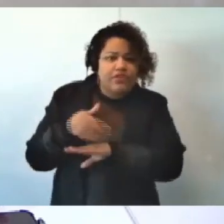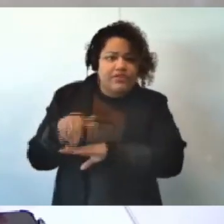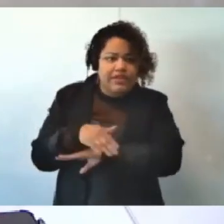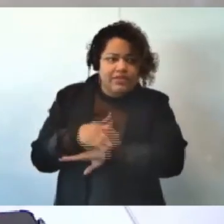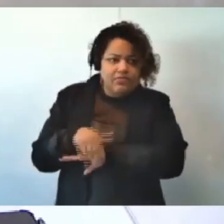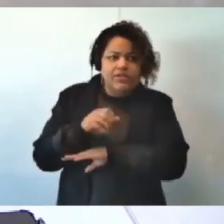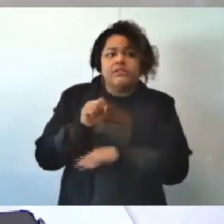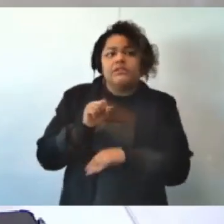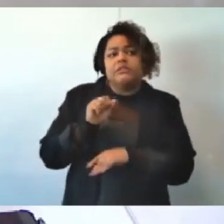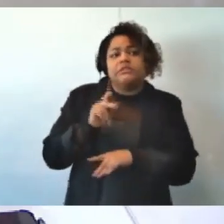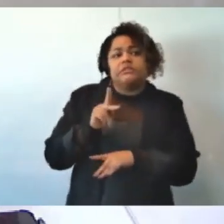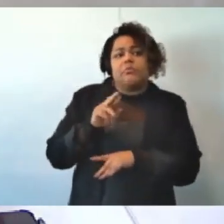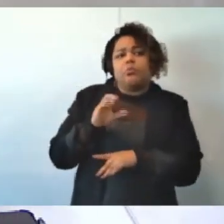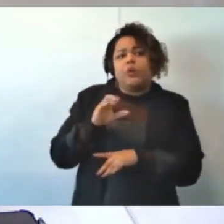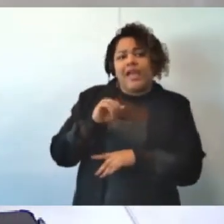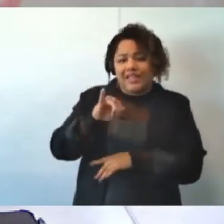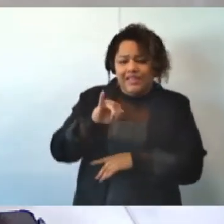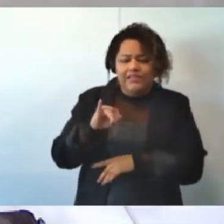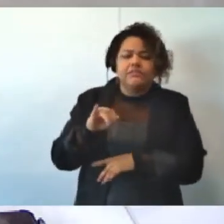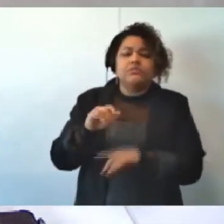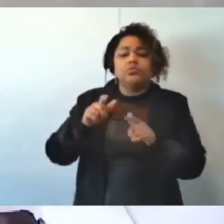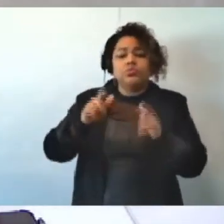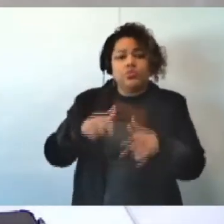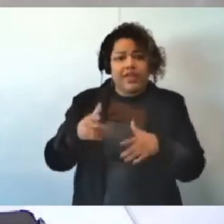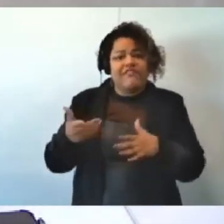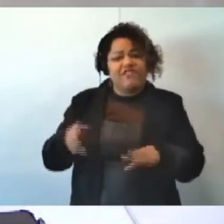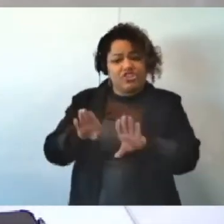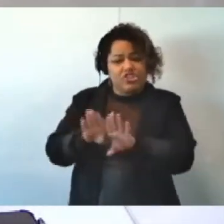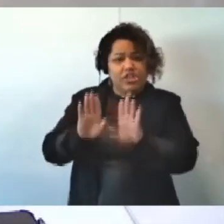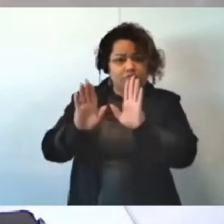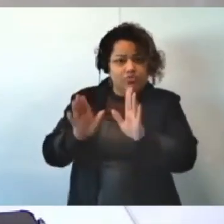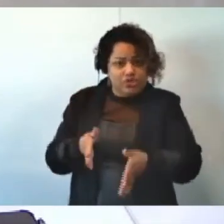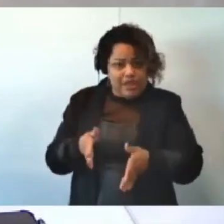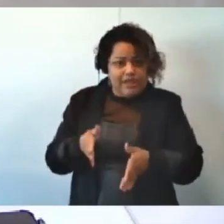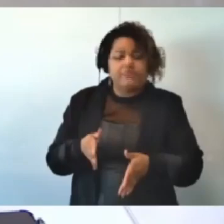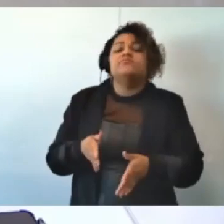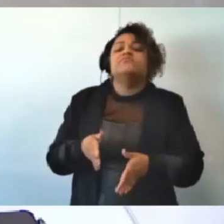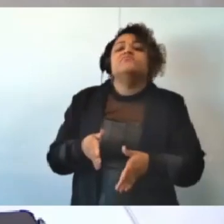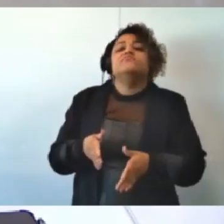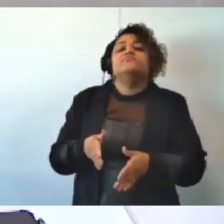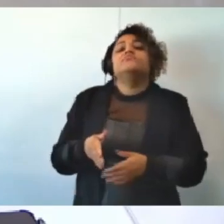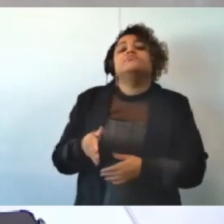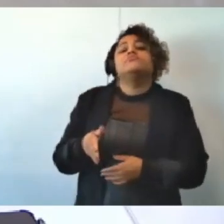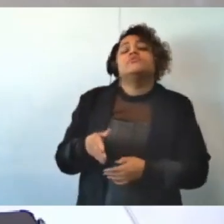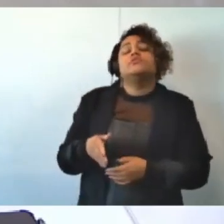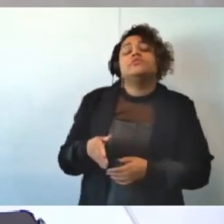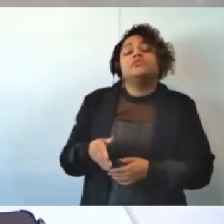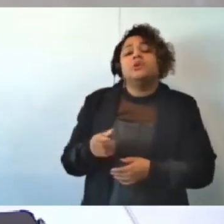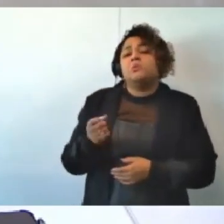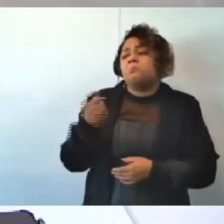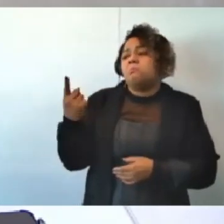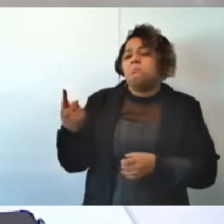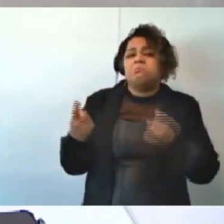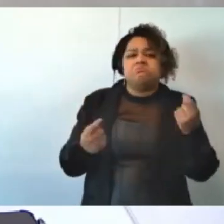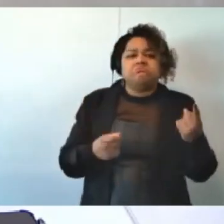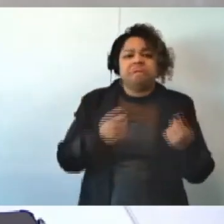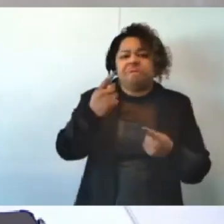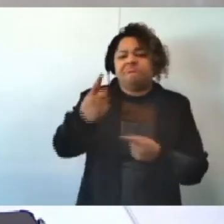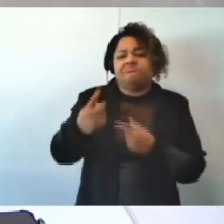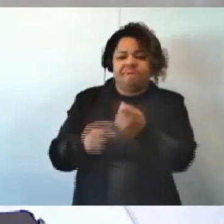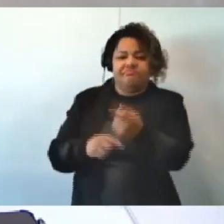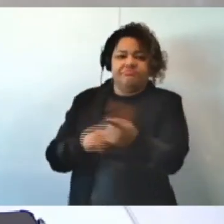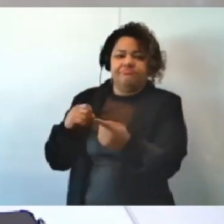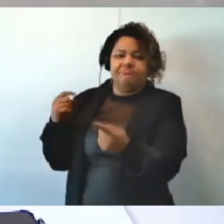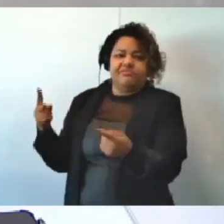estavam fechadas, que estão fechadas para que as pessoas ocupem, meia dúzia de gato pingado, os restaurantes também